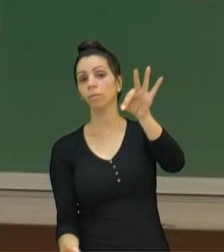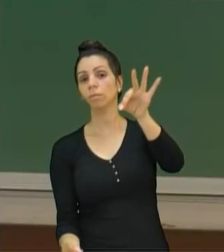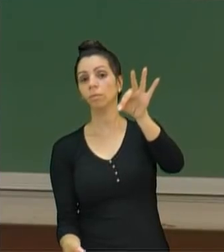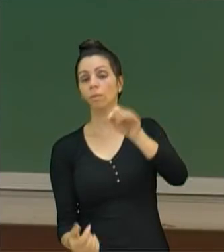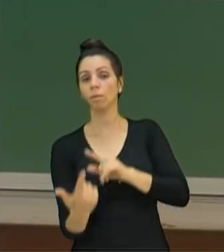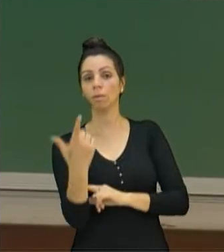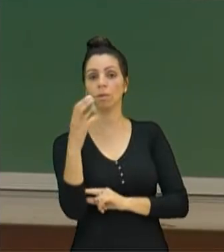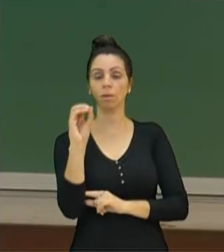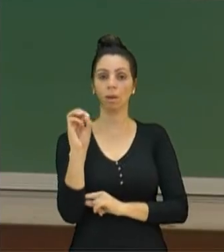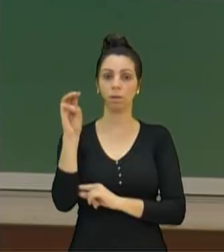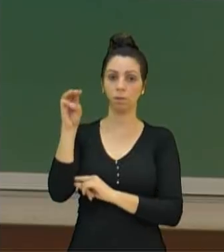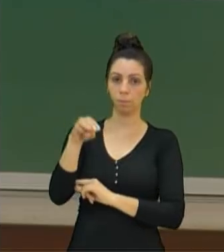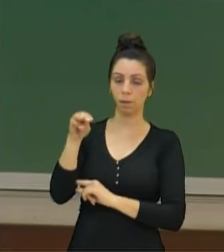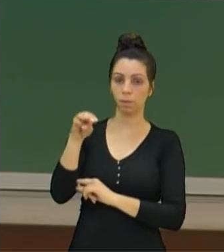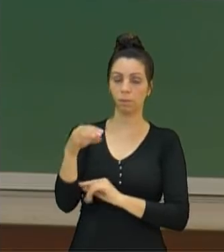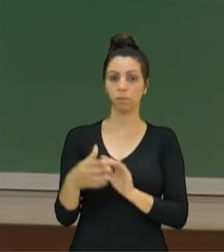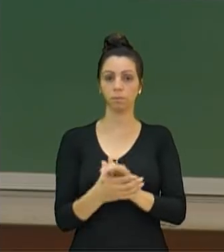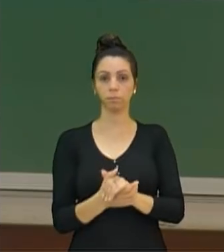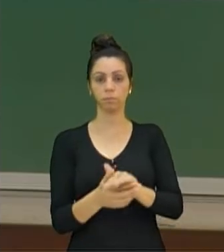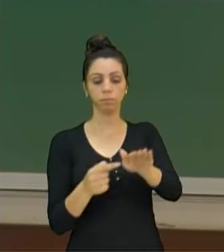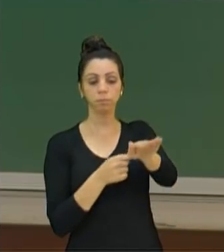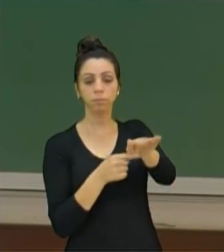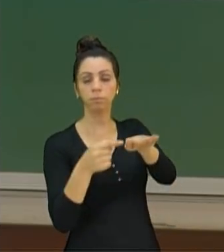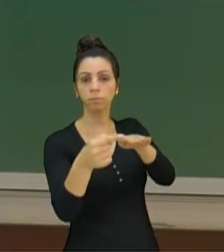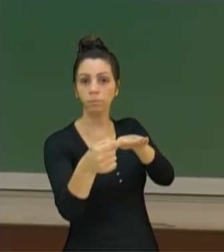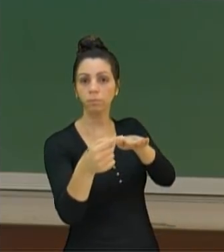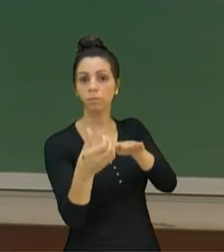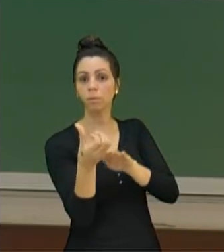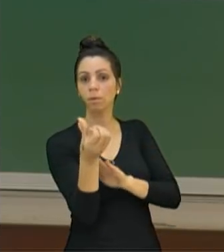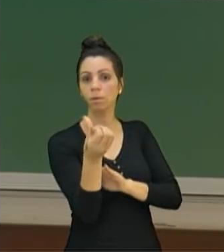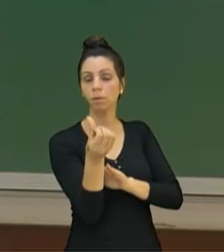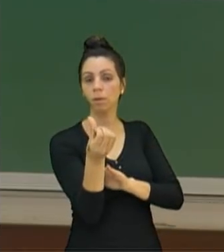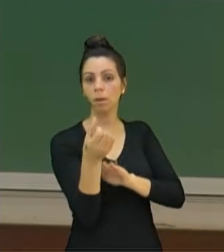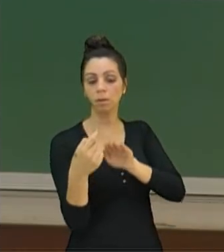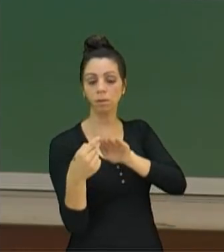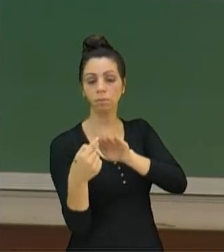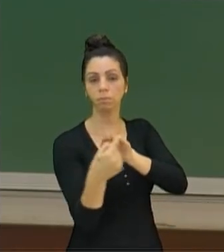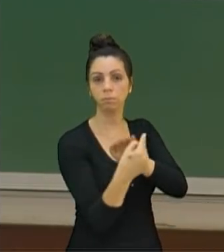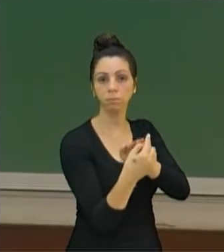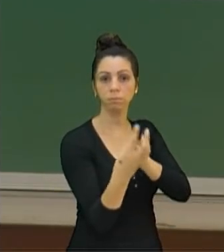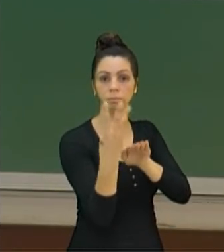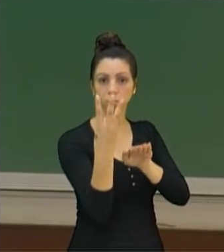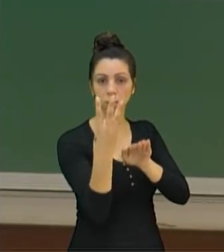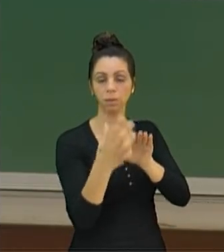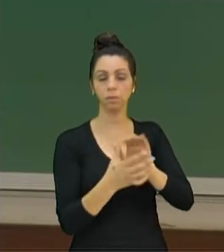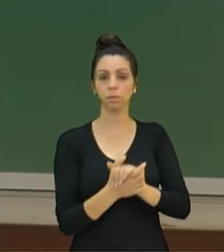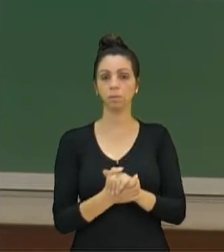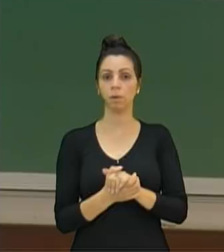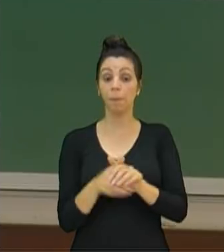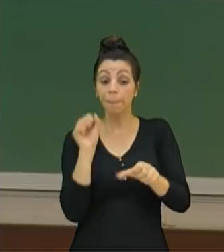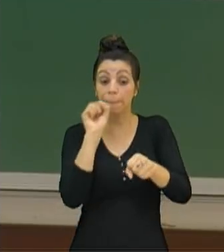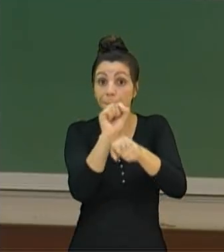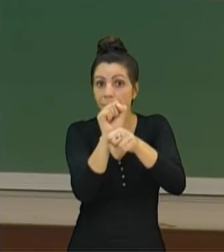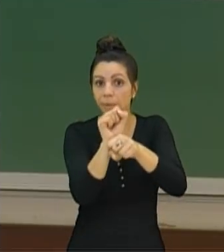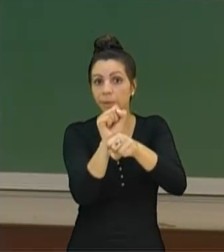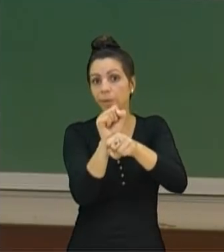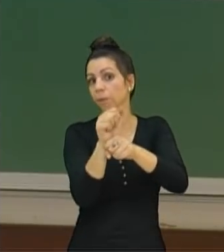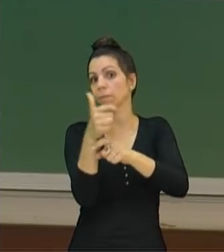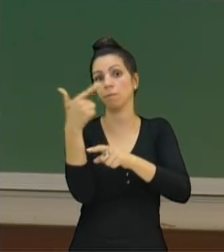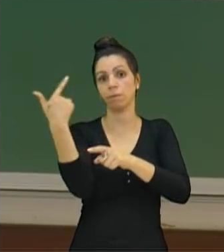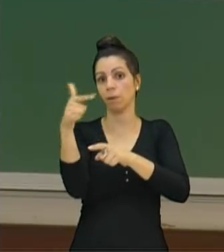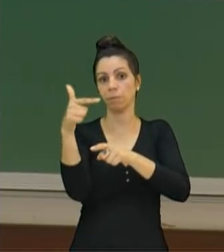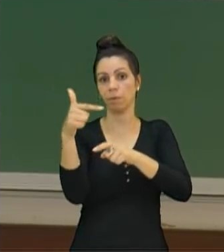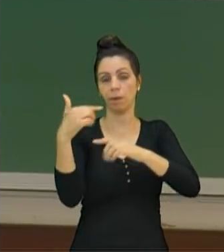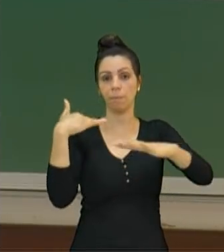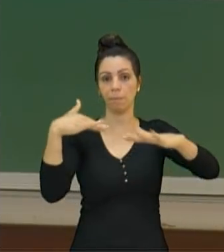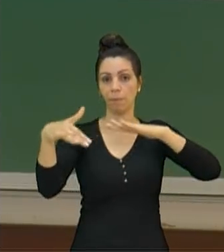ela daí tem 6 metros de comprimento por 3 de largura. E ela é fixa, ela não tem aquele